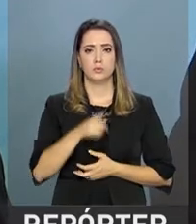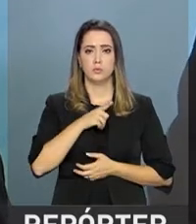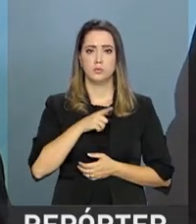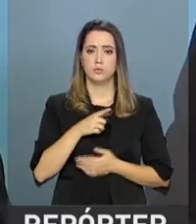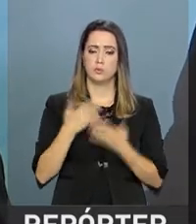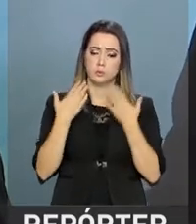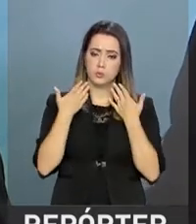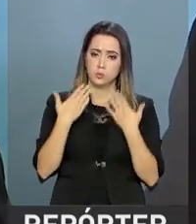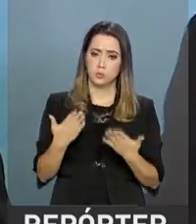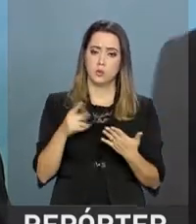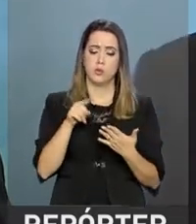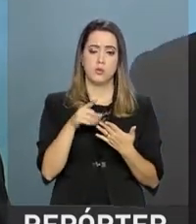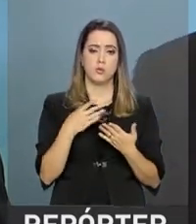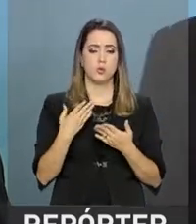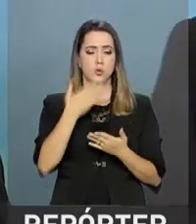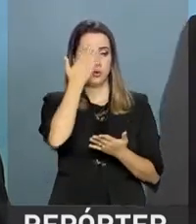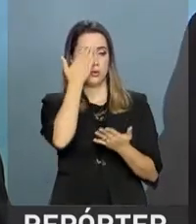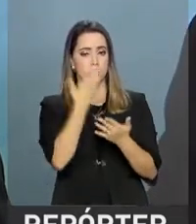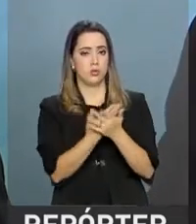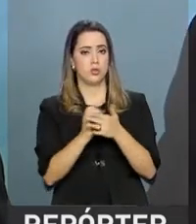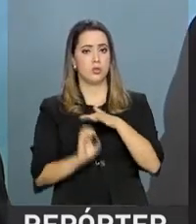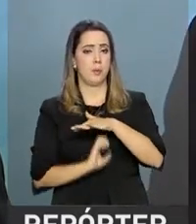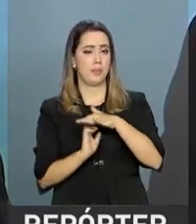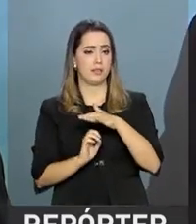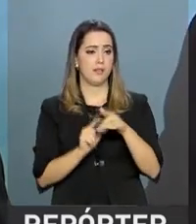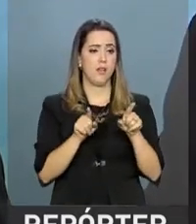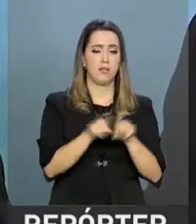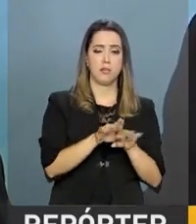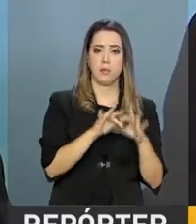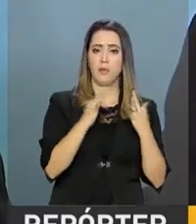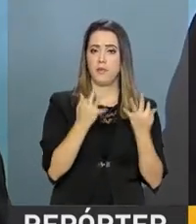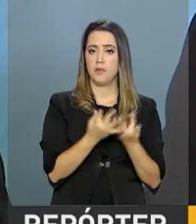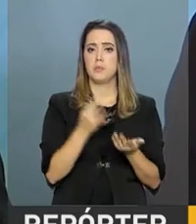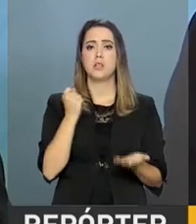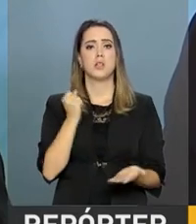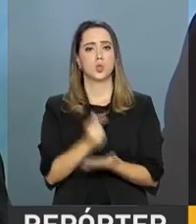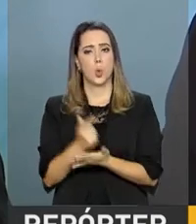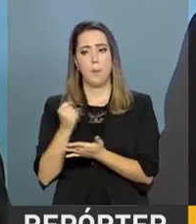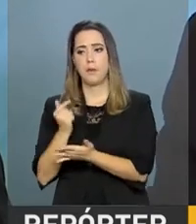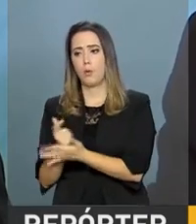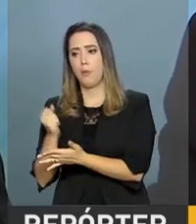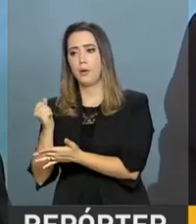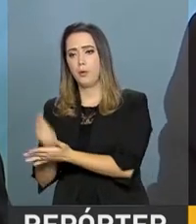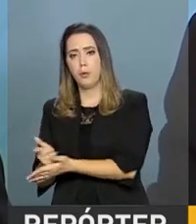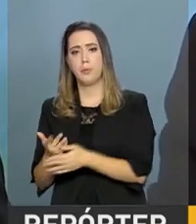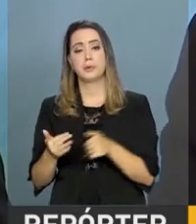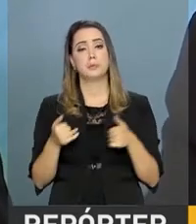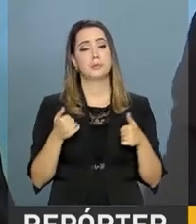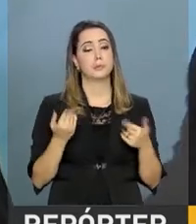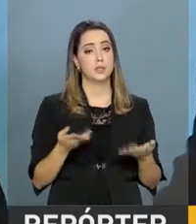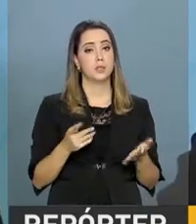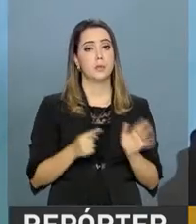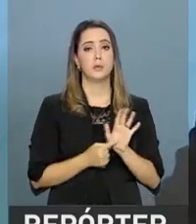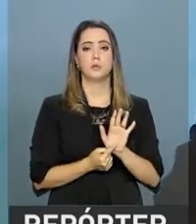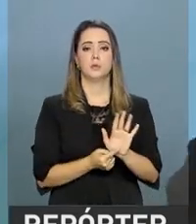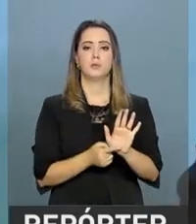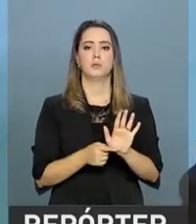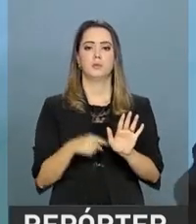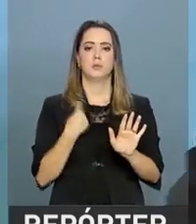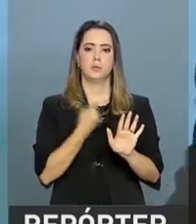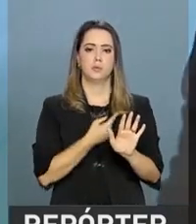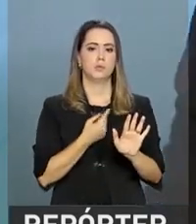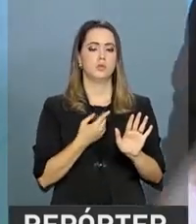demonstração da confiança de empresários e famílias e também é um indicador importante de que não estamos